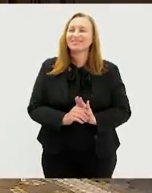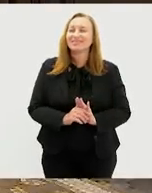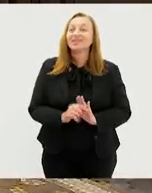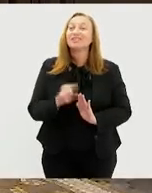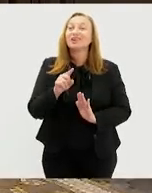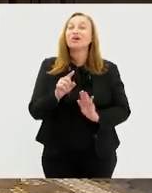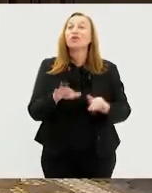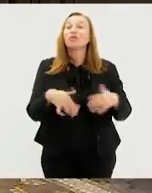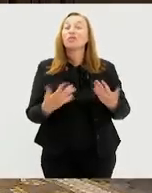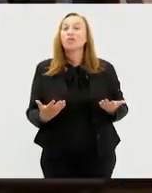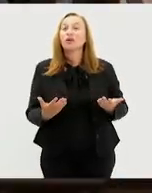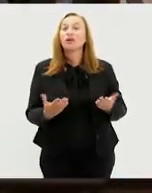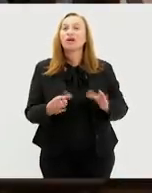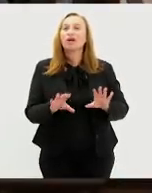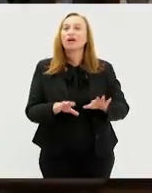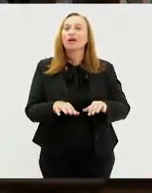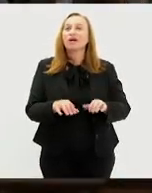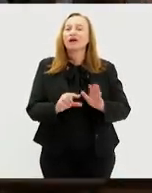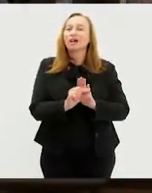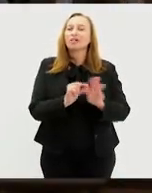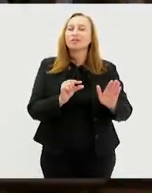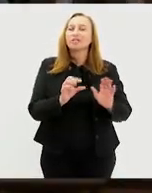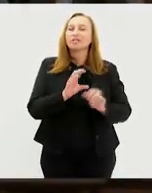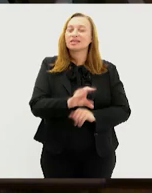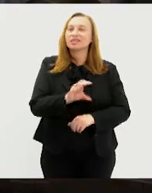ccj a emenda da